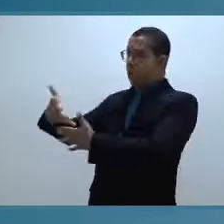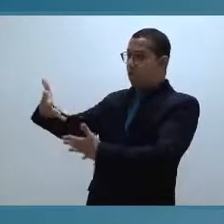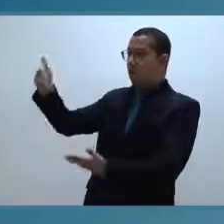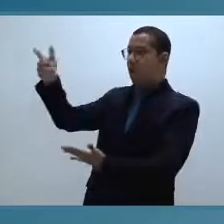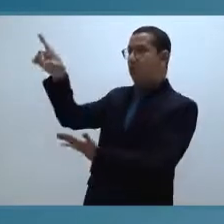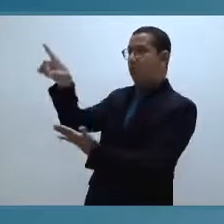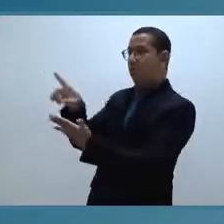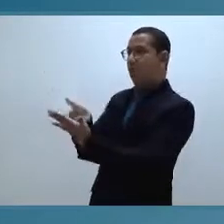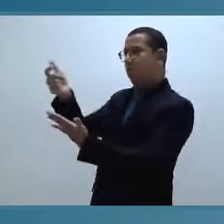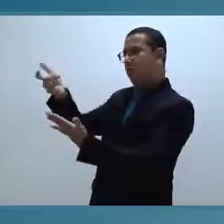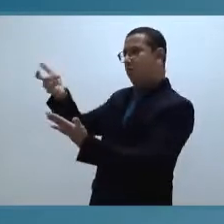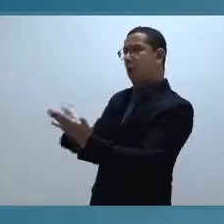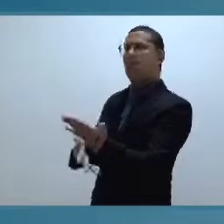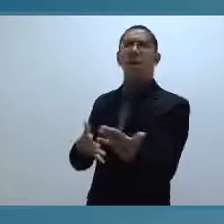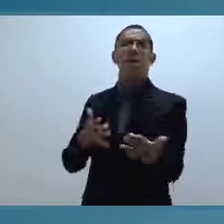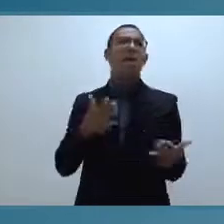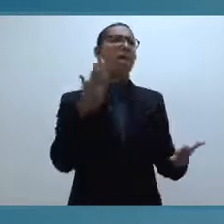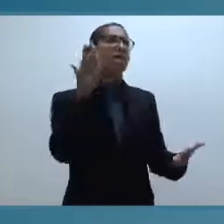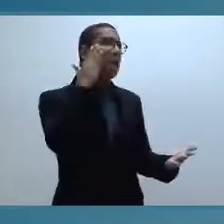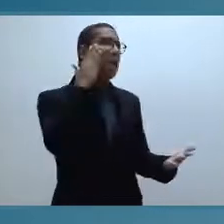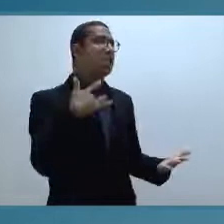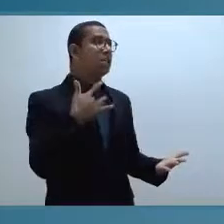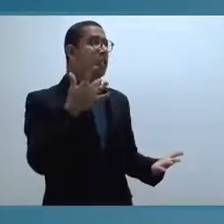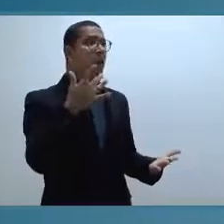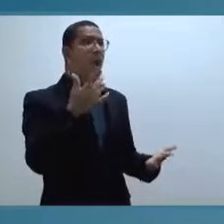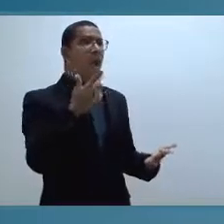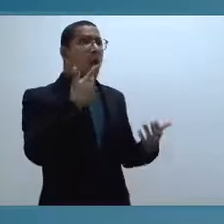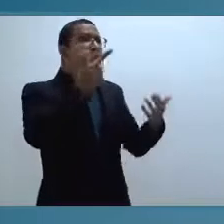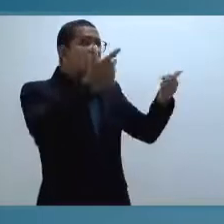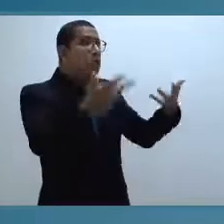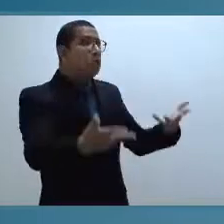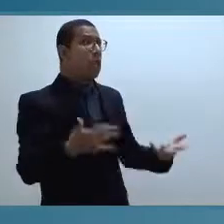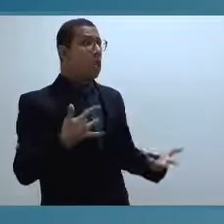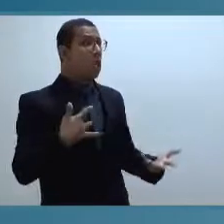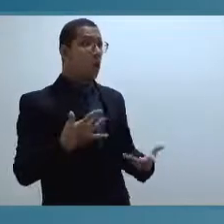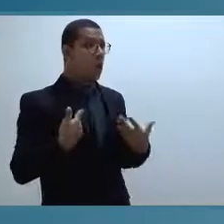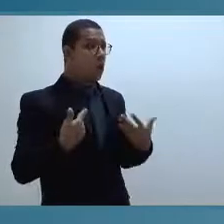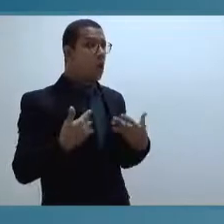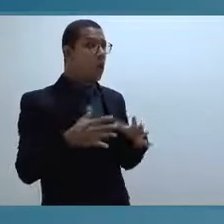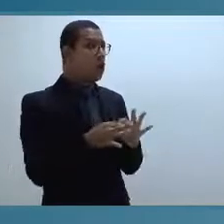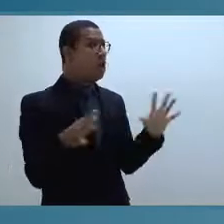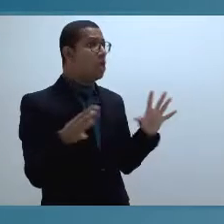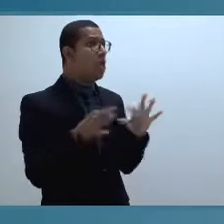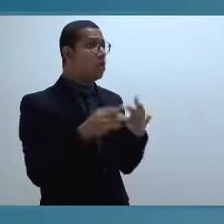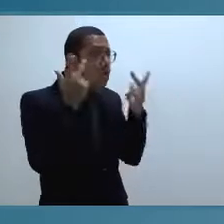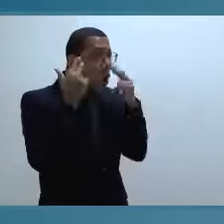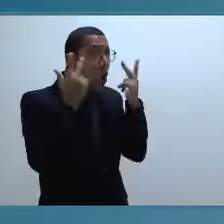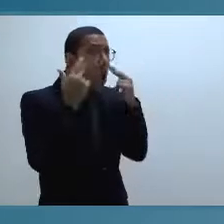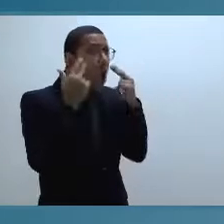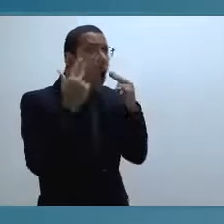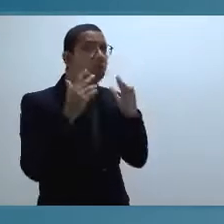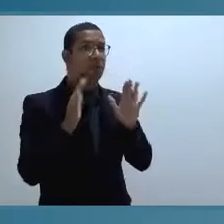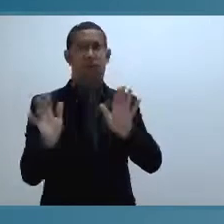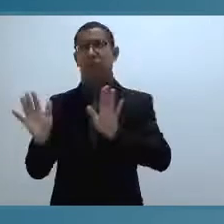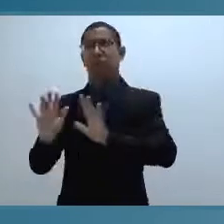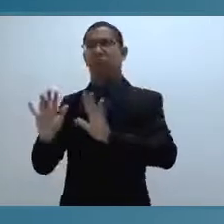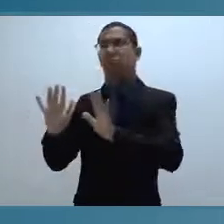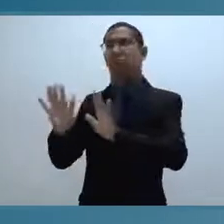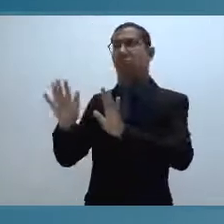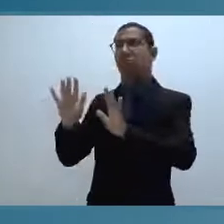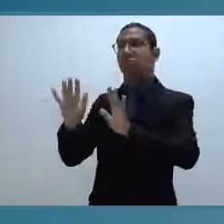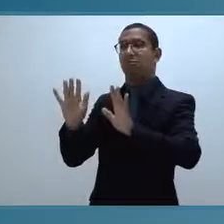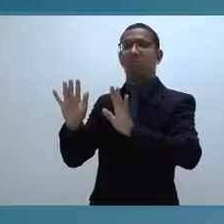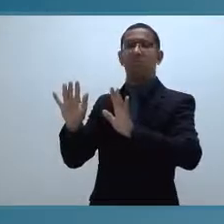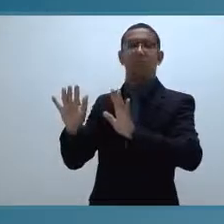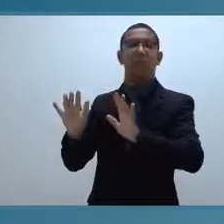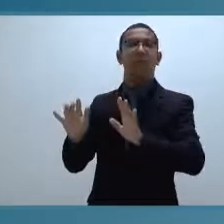mim. Desembargadora da Pedra parece que ia pedir a palavra. Não, o desembargador Constantino disse que por ele,